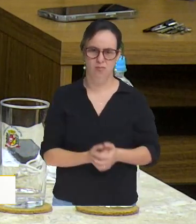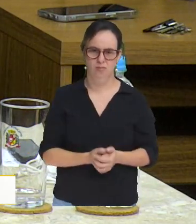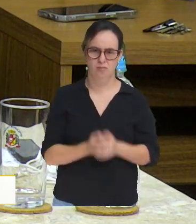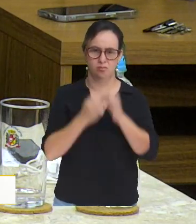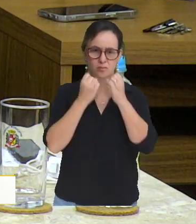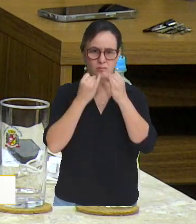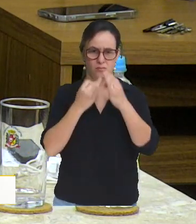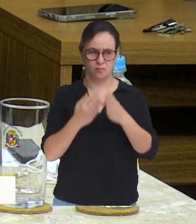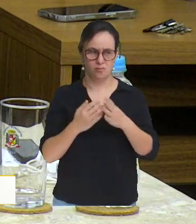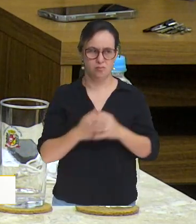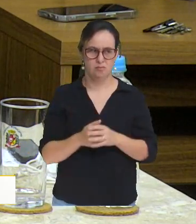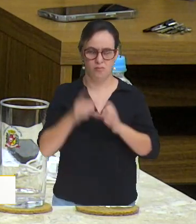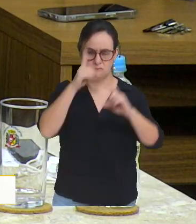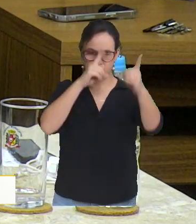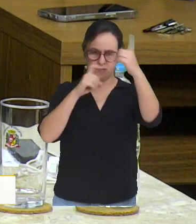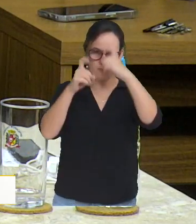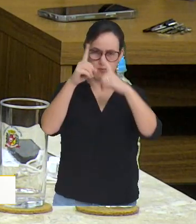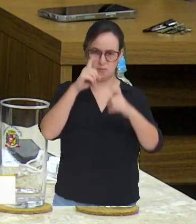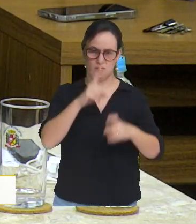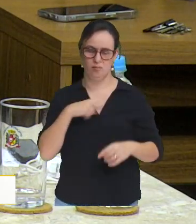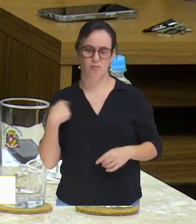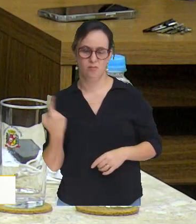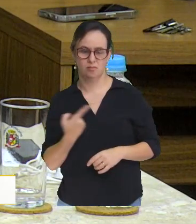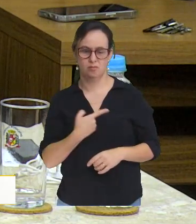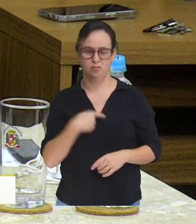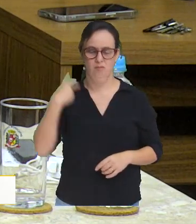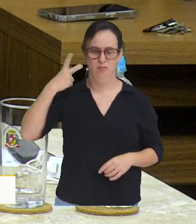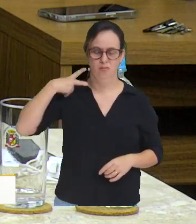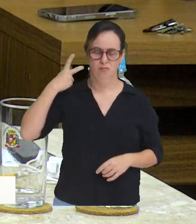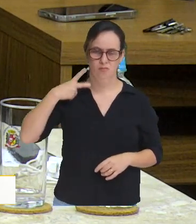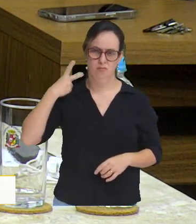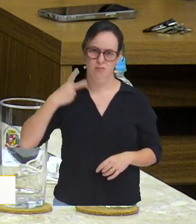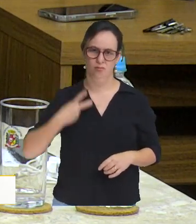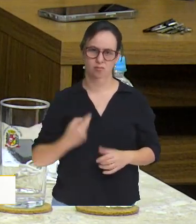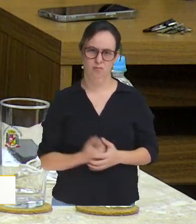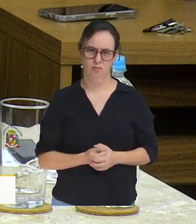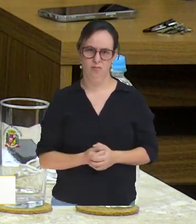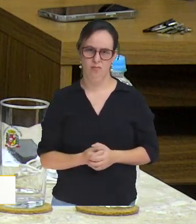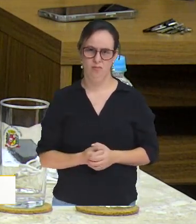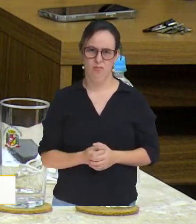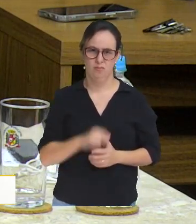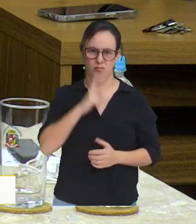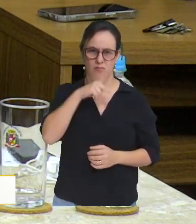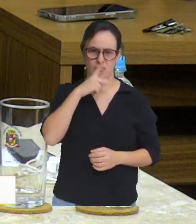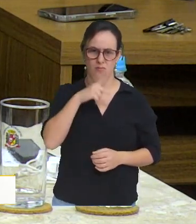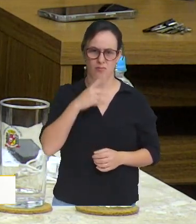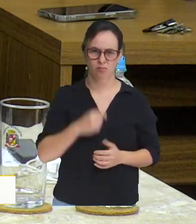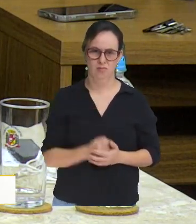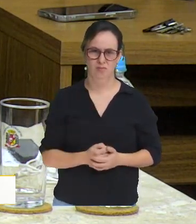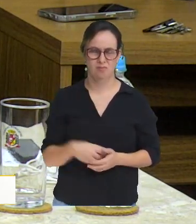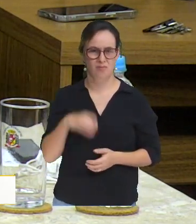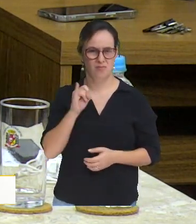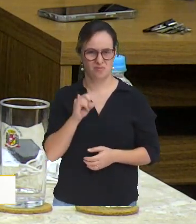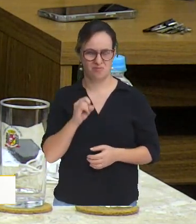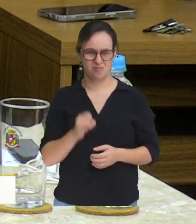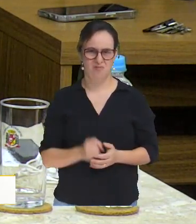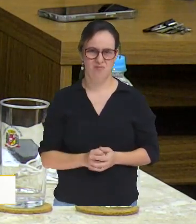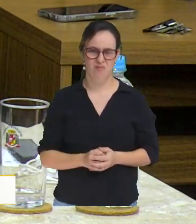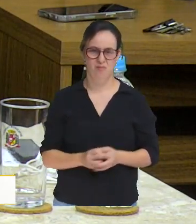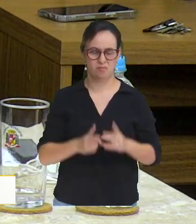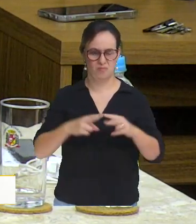que foi uma preocupação de todos os vereadores aqui desta Casa de Leis com relação a uma possível inquérito civil referente a esta